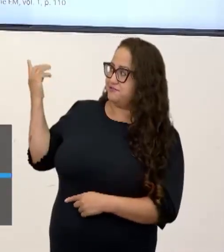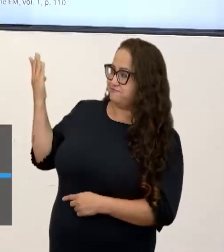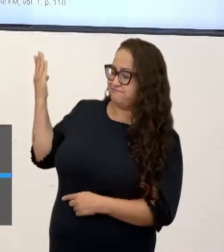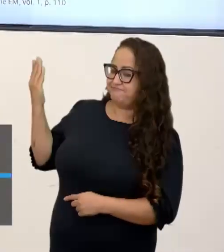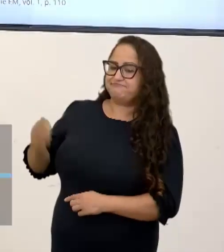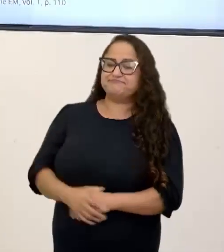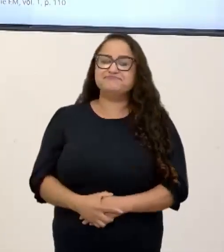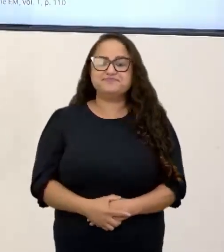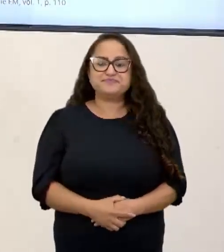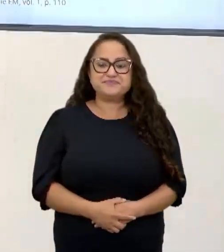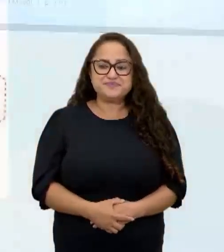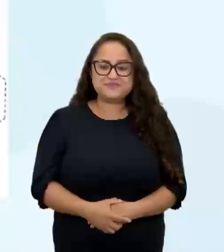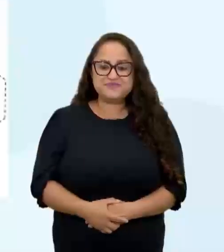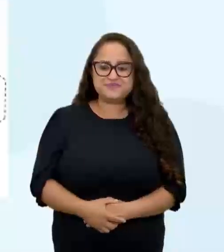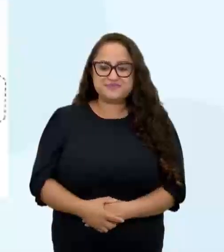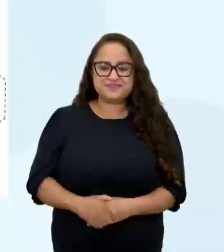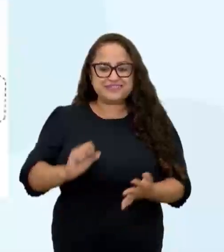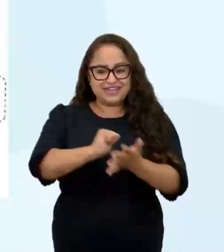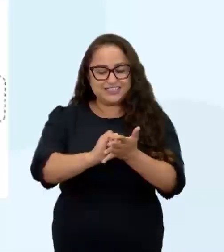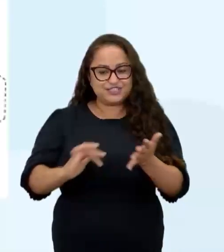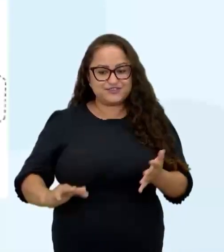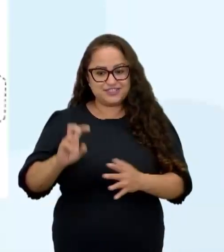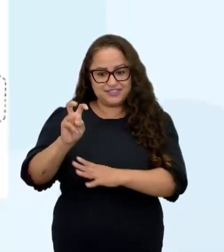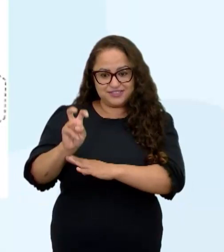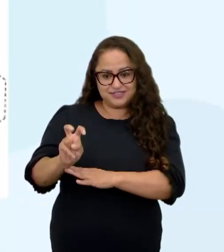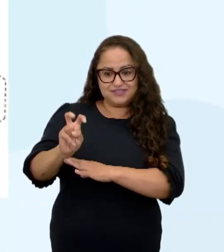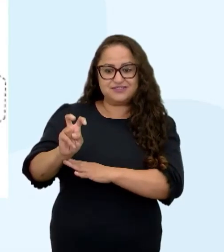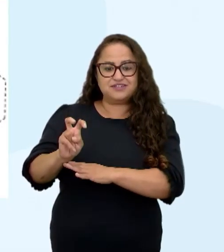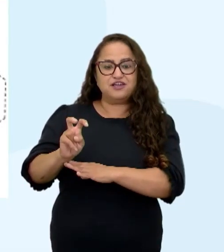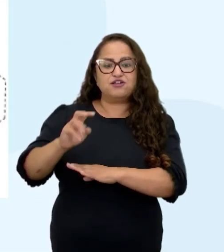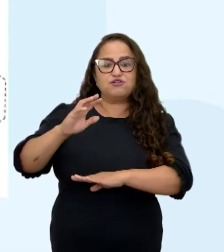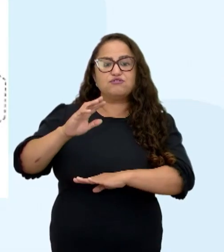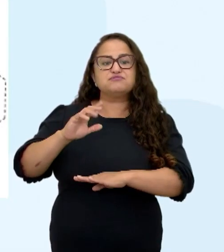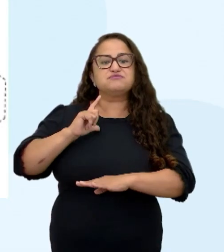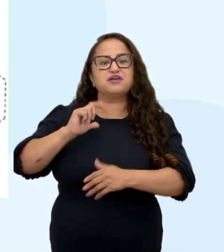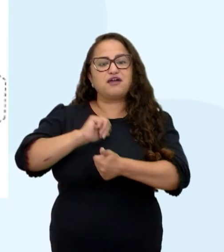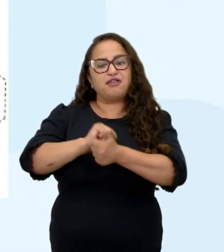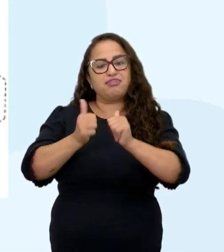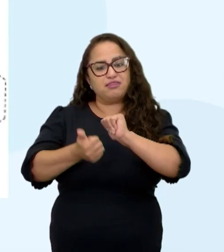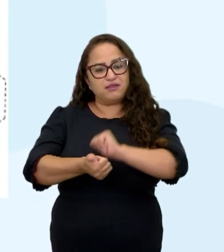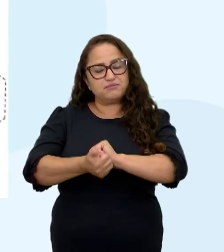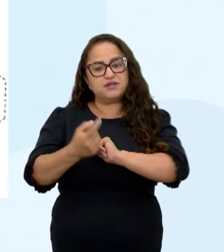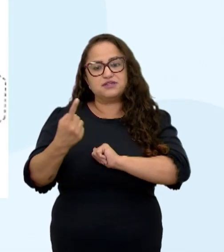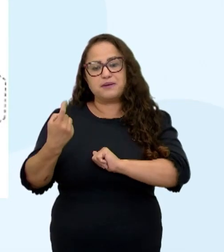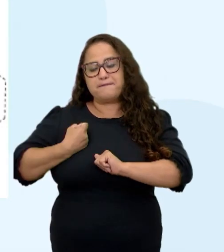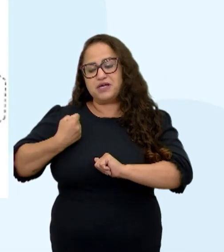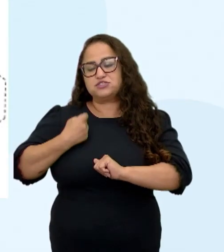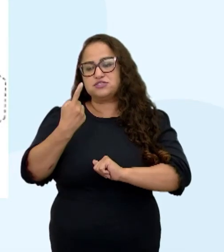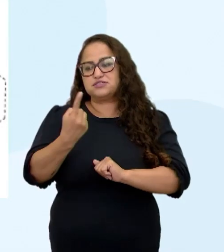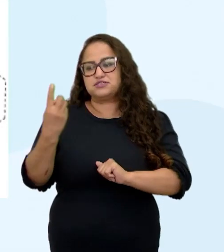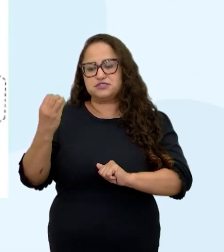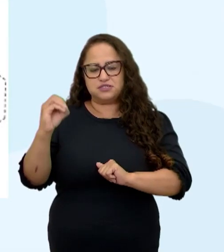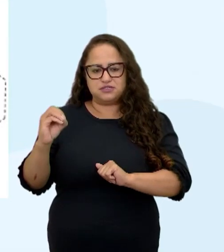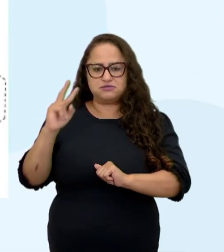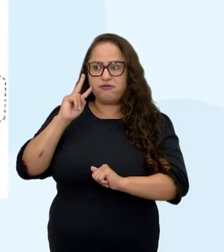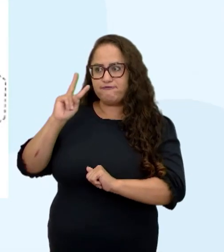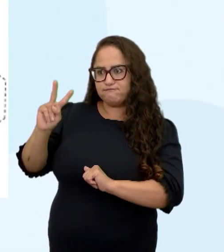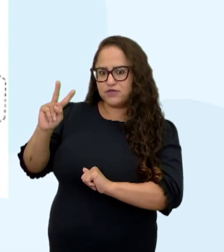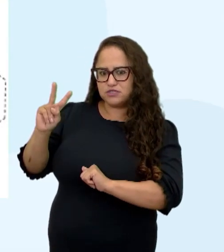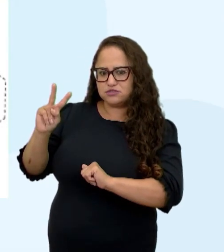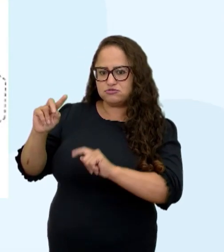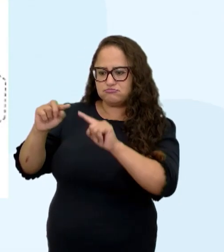colocar para eles na tela. A atividade 5 adaptada lá da página 110. Observe o retângulo